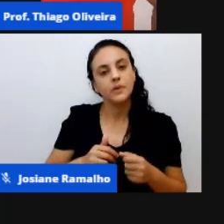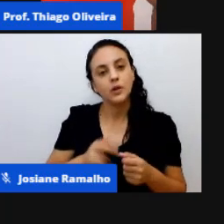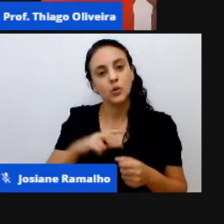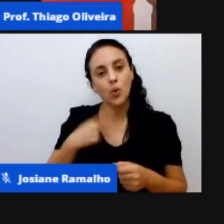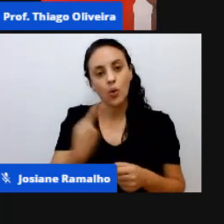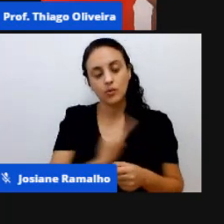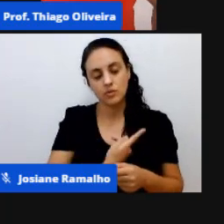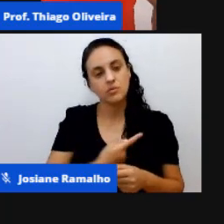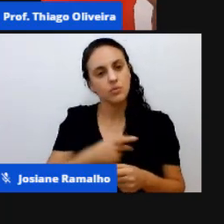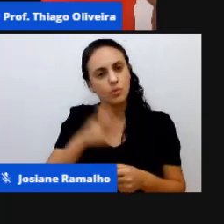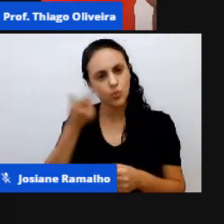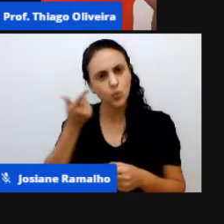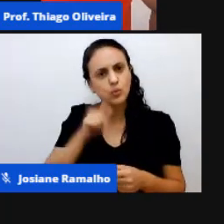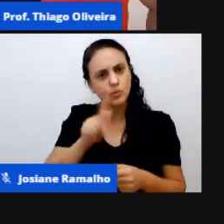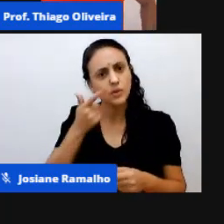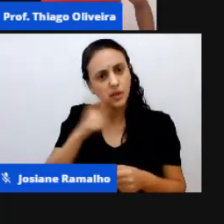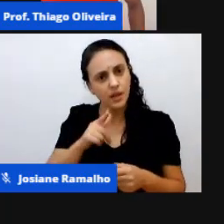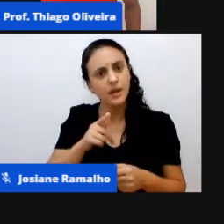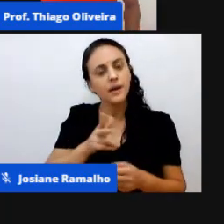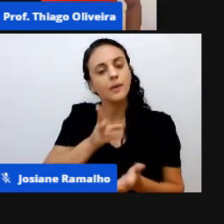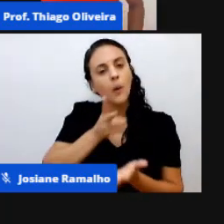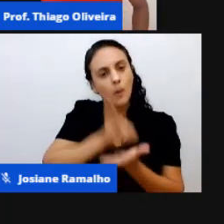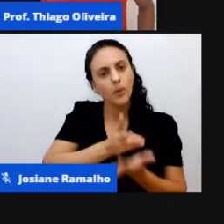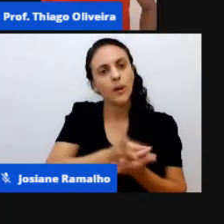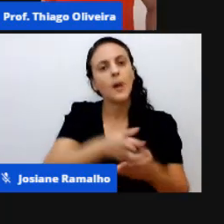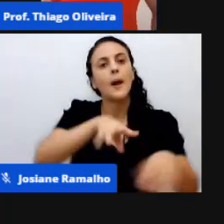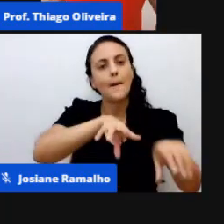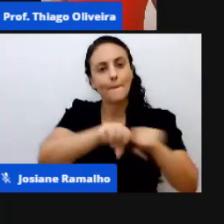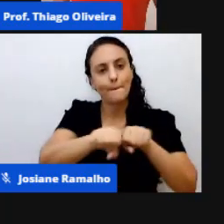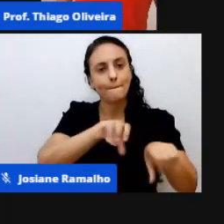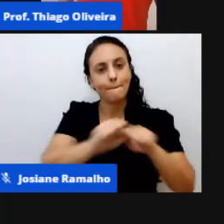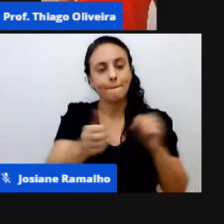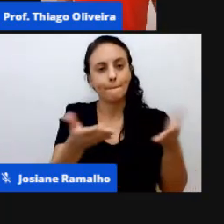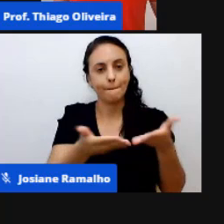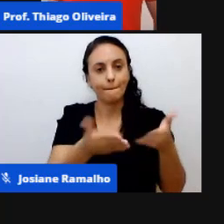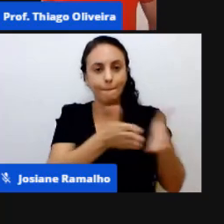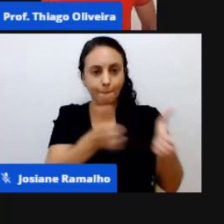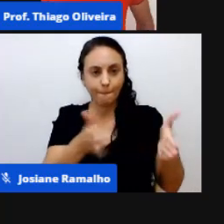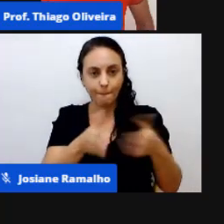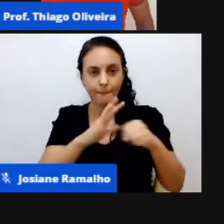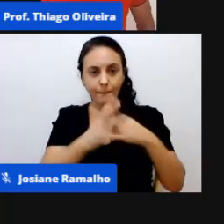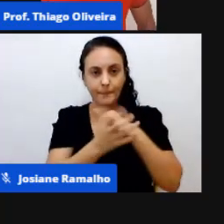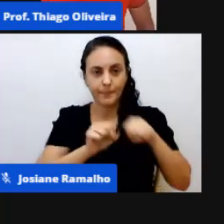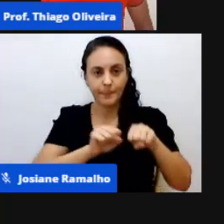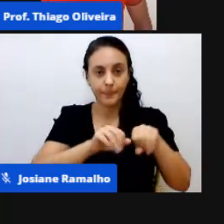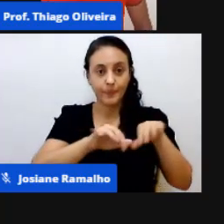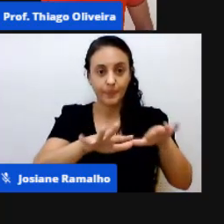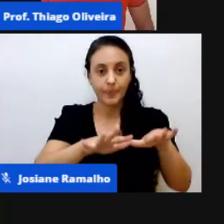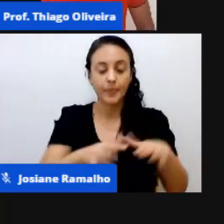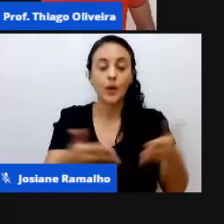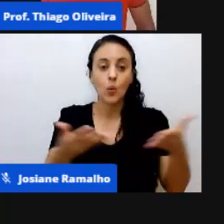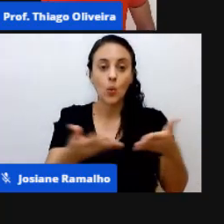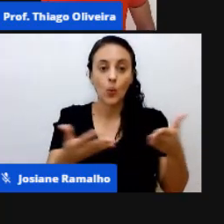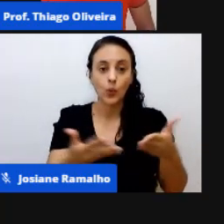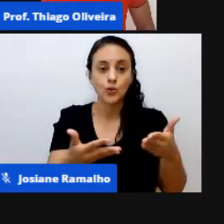de formação continuada. Então, fica aí os nossos agradecimentos. Hoje nós estamos falando sobre